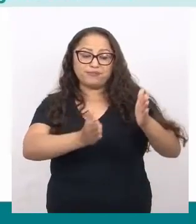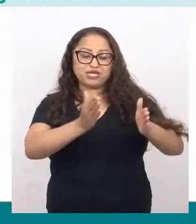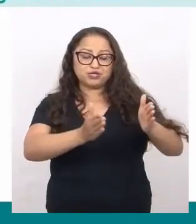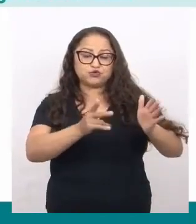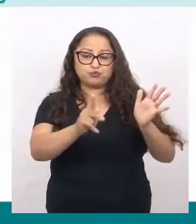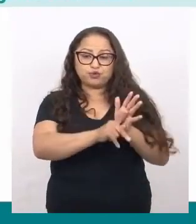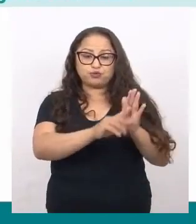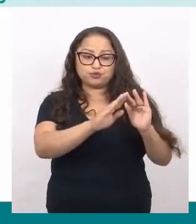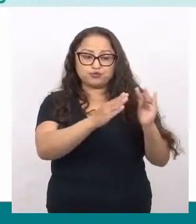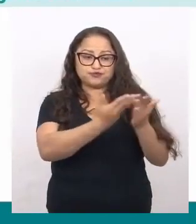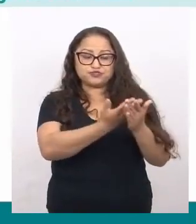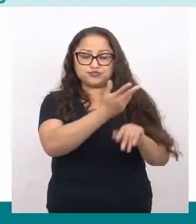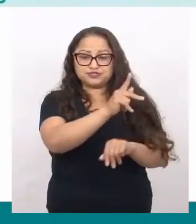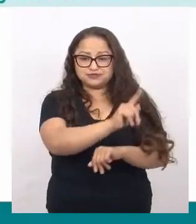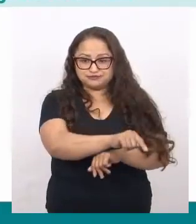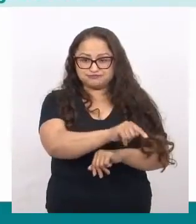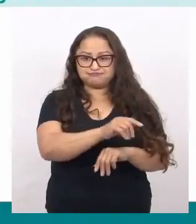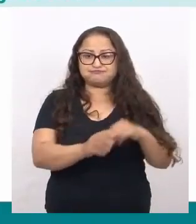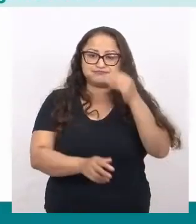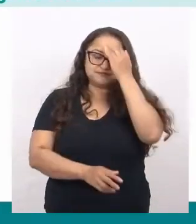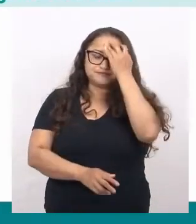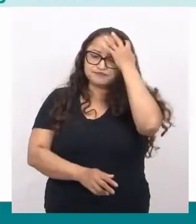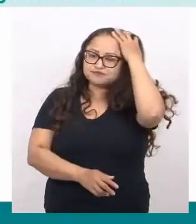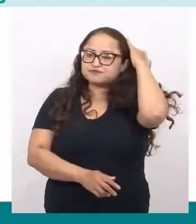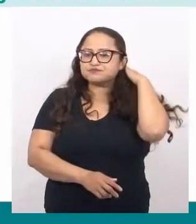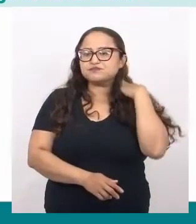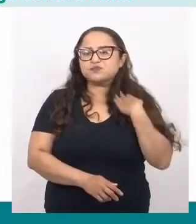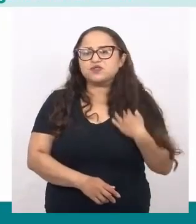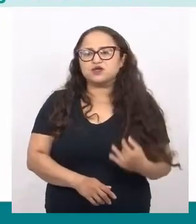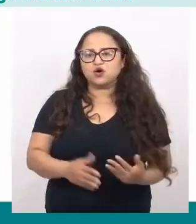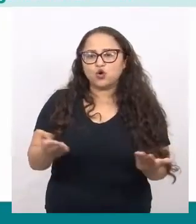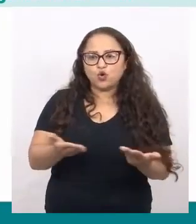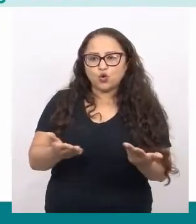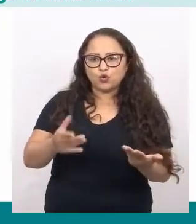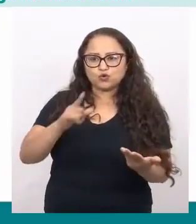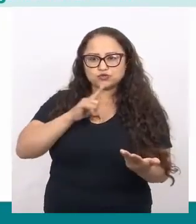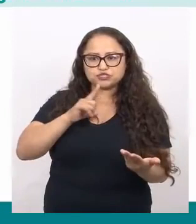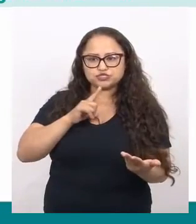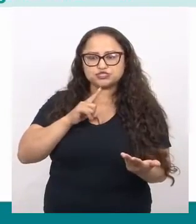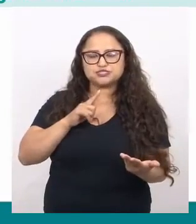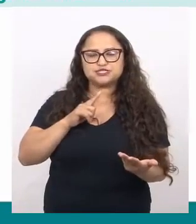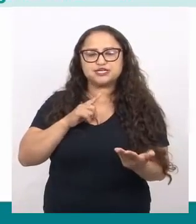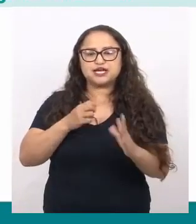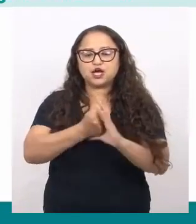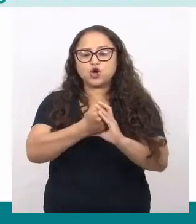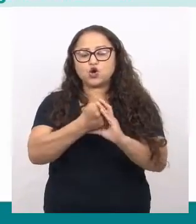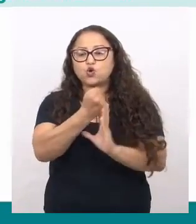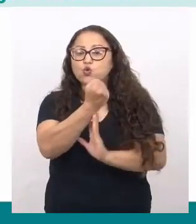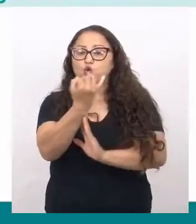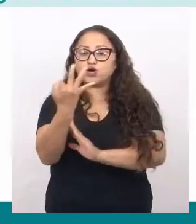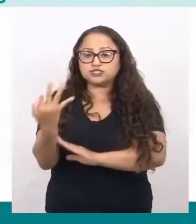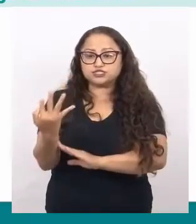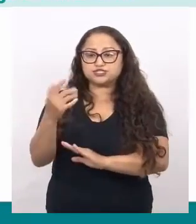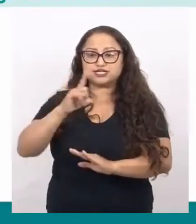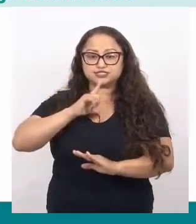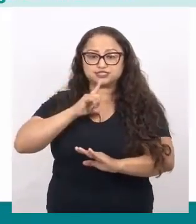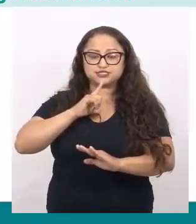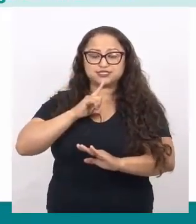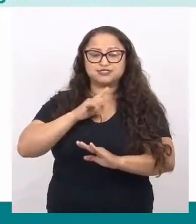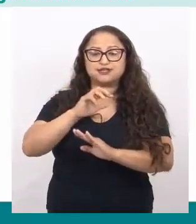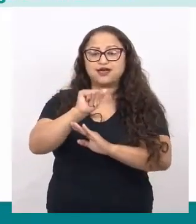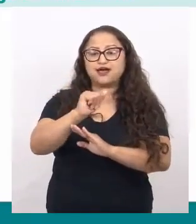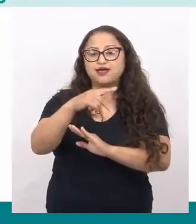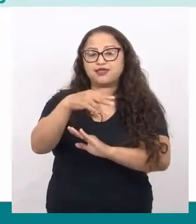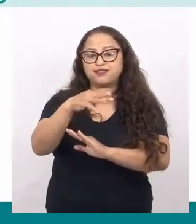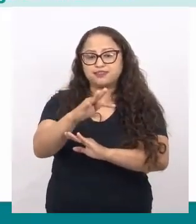efetivos. A gente tem hoje a proporção de aulas para classes, ATPCs e ATPLs,